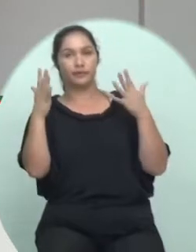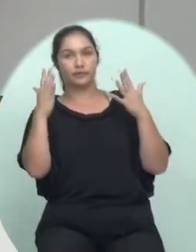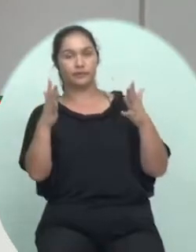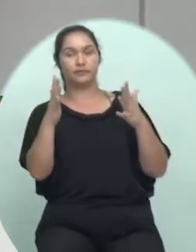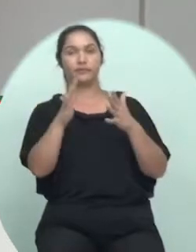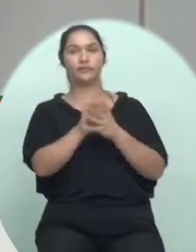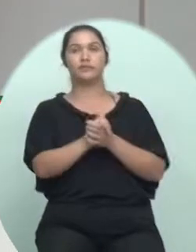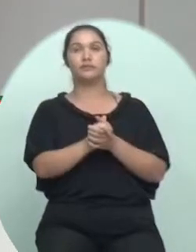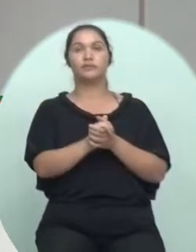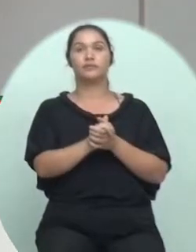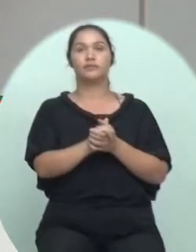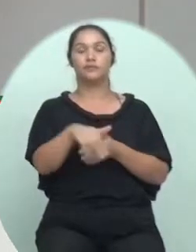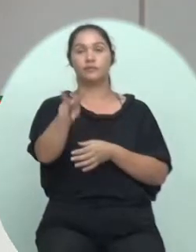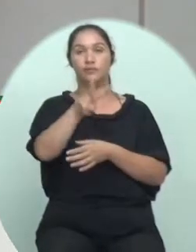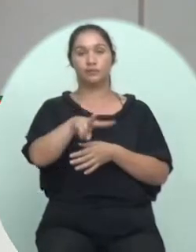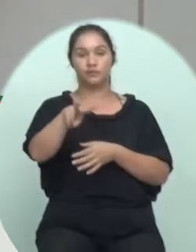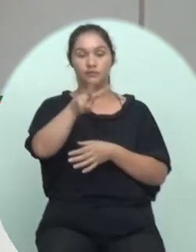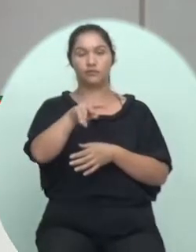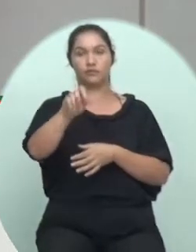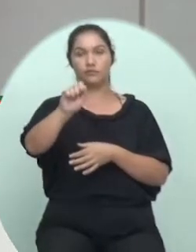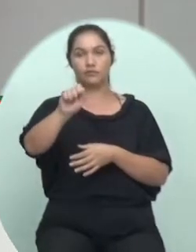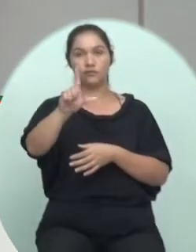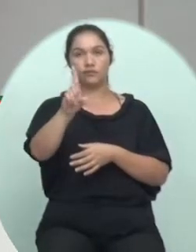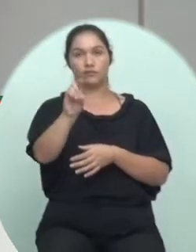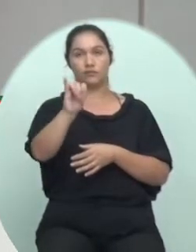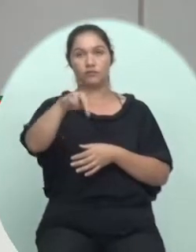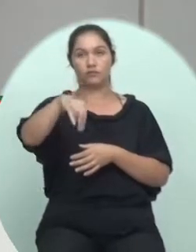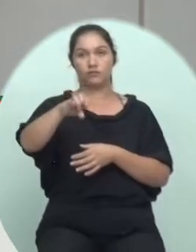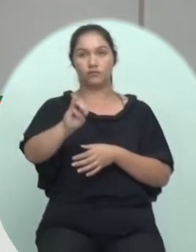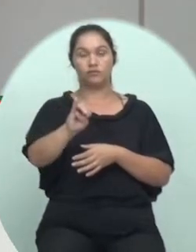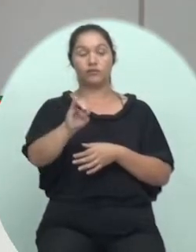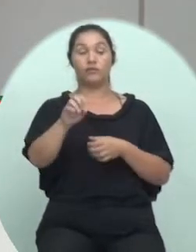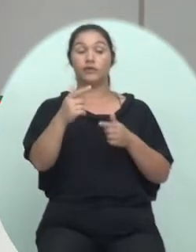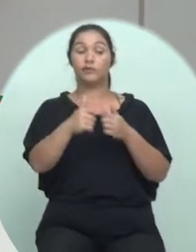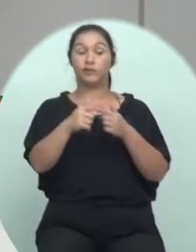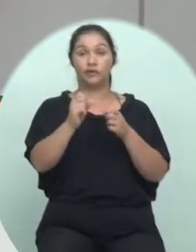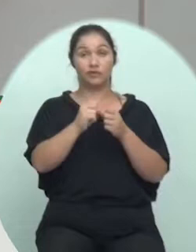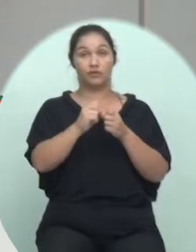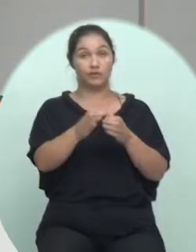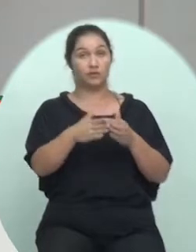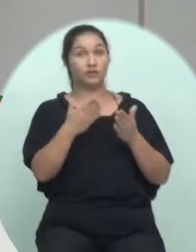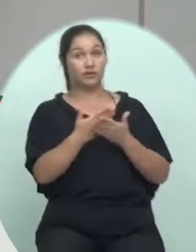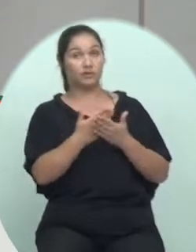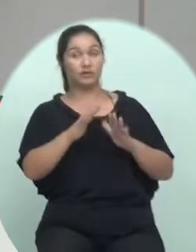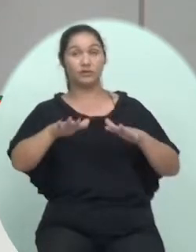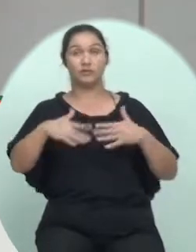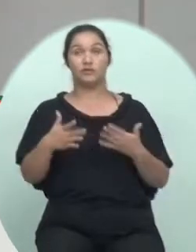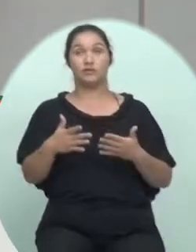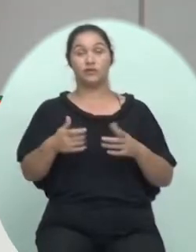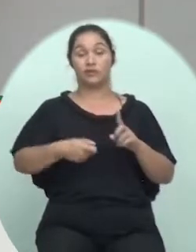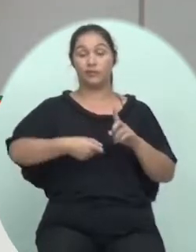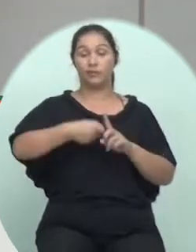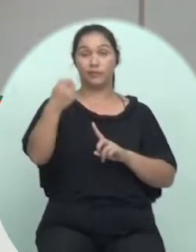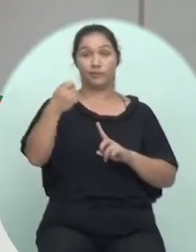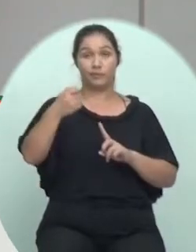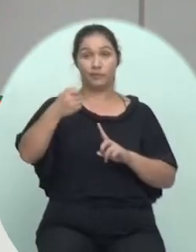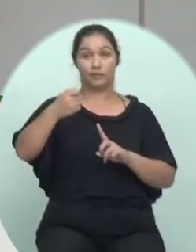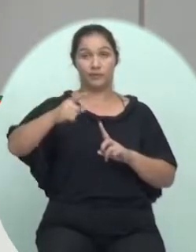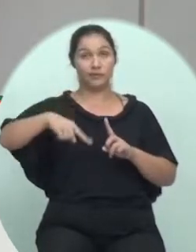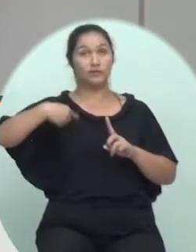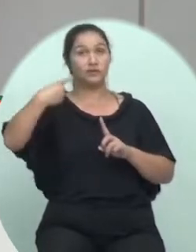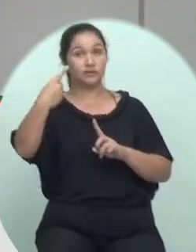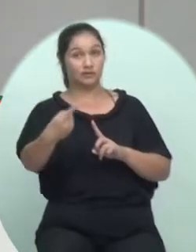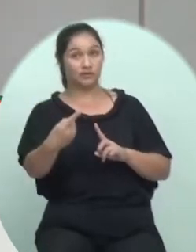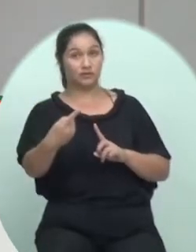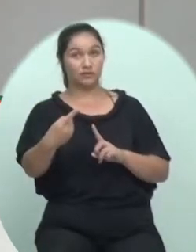desse requerimento, vereador Aldinei Potelec, porque no mês que vem nós comemoramos o Dia Internacional das